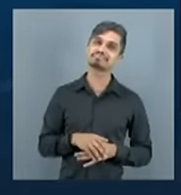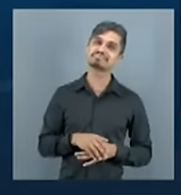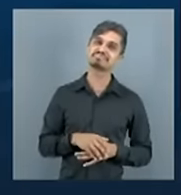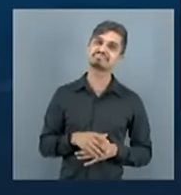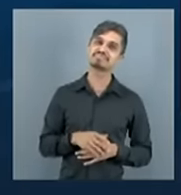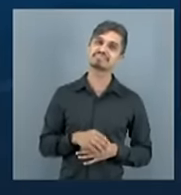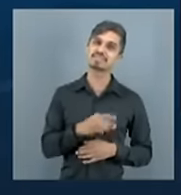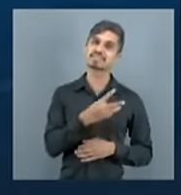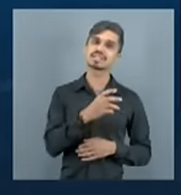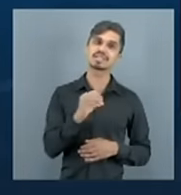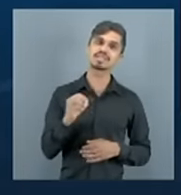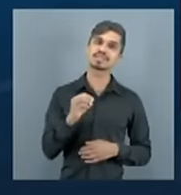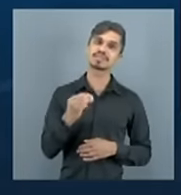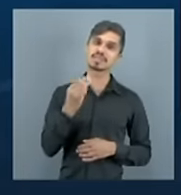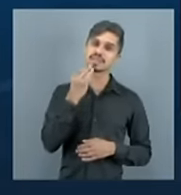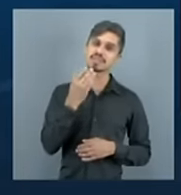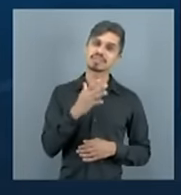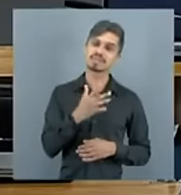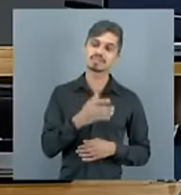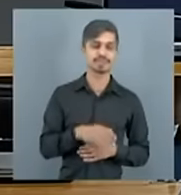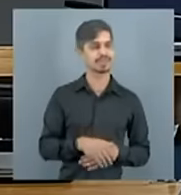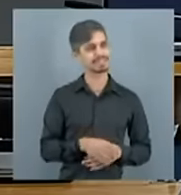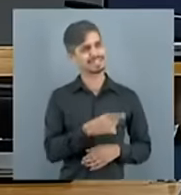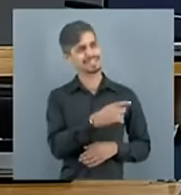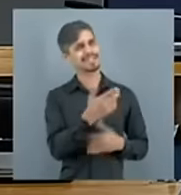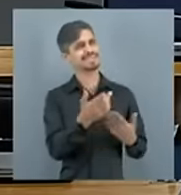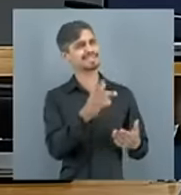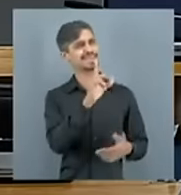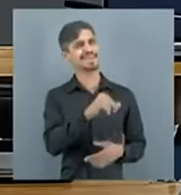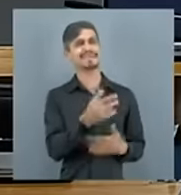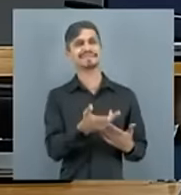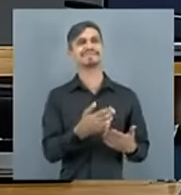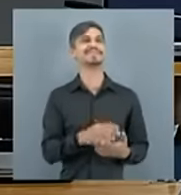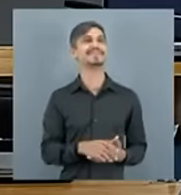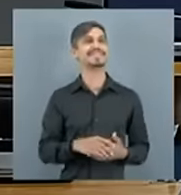deve chegar uns 300 milhões, mais ou menos. Ué, isso é mega sena, que isso?